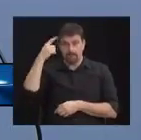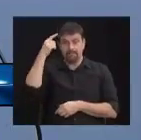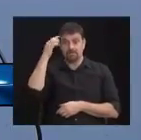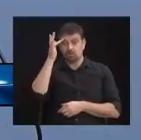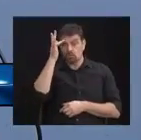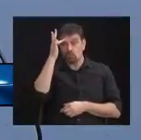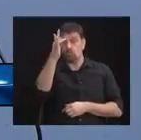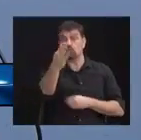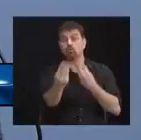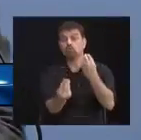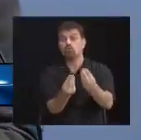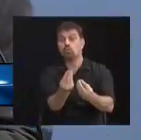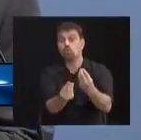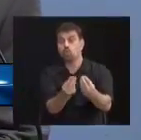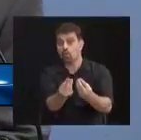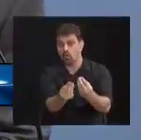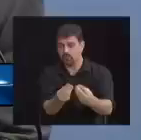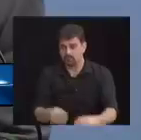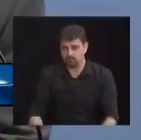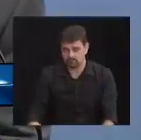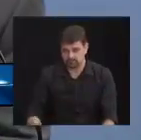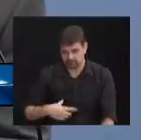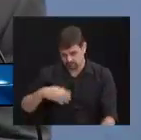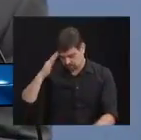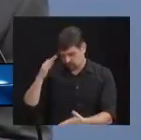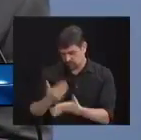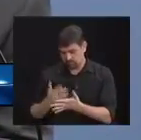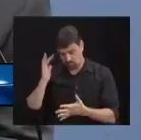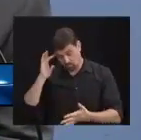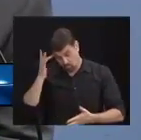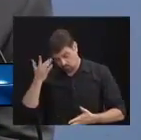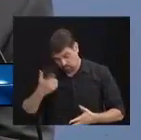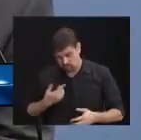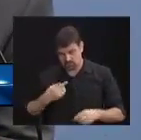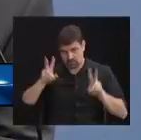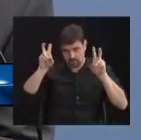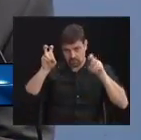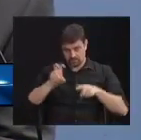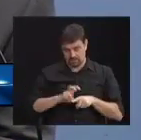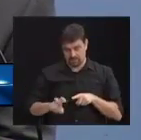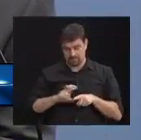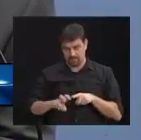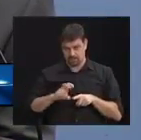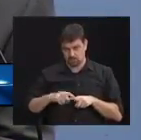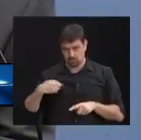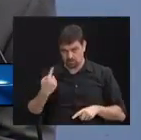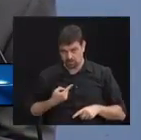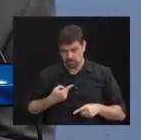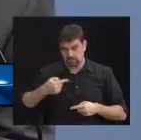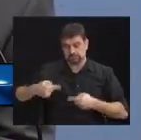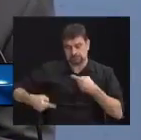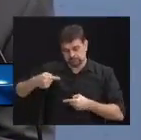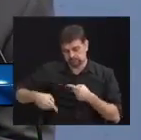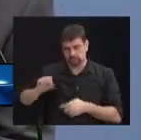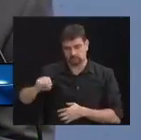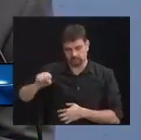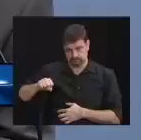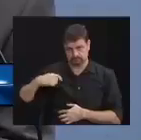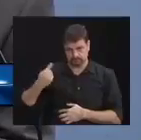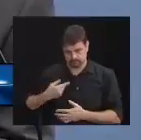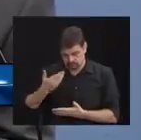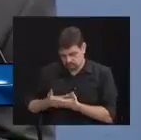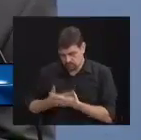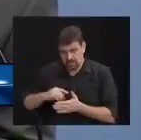frente. Então, eu acho que essa questão, vereador professor Alberto, vereador Tourinho, é preciso nós discutirmos e com bastante propriedade.